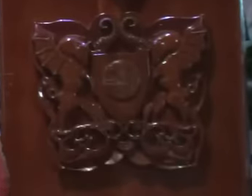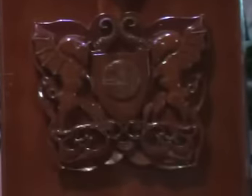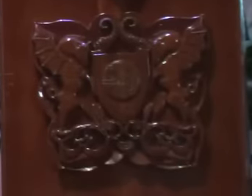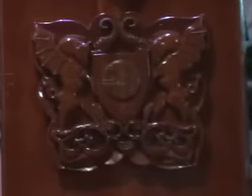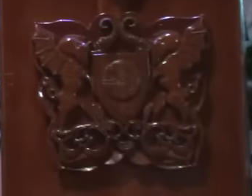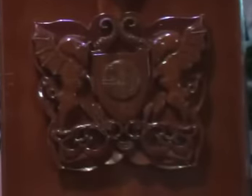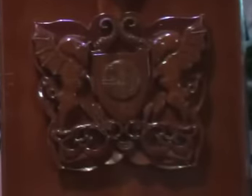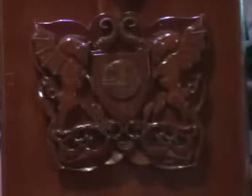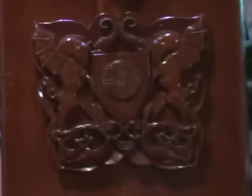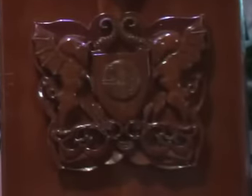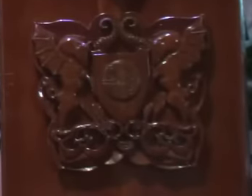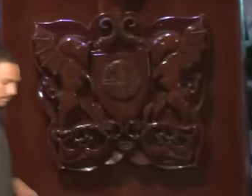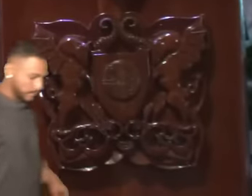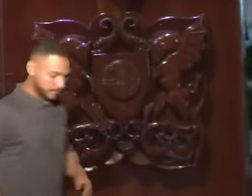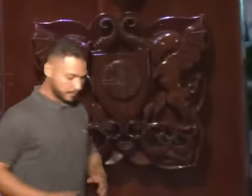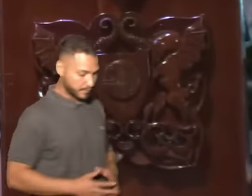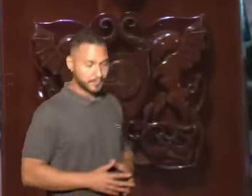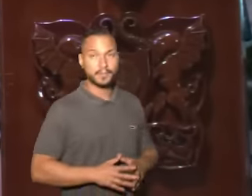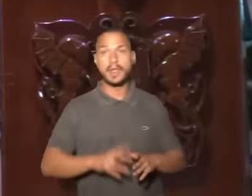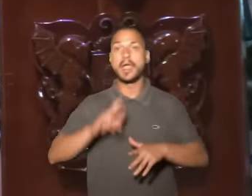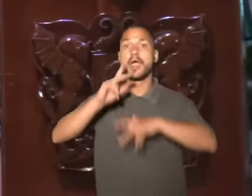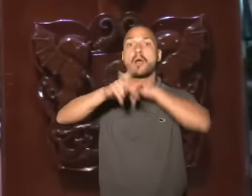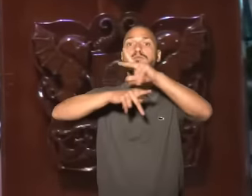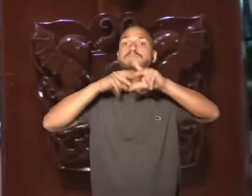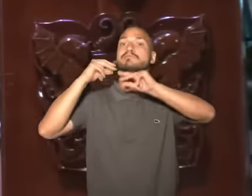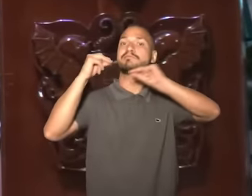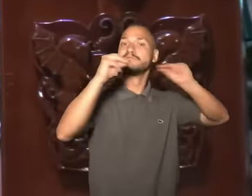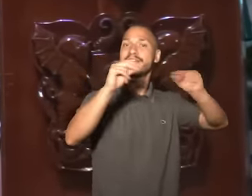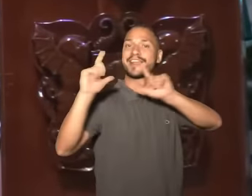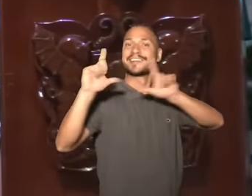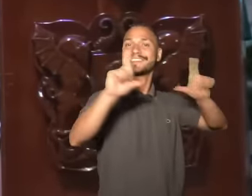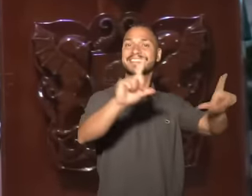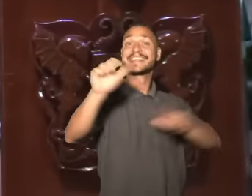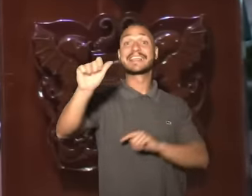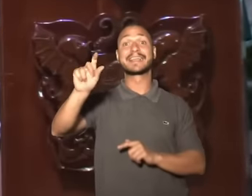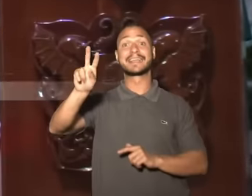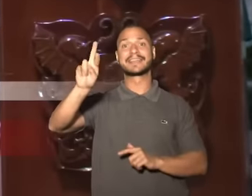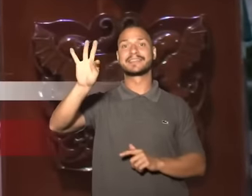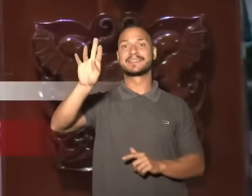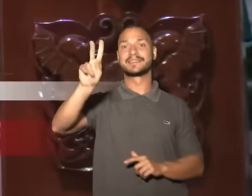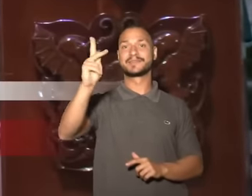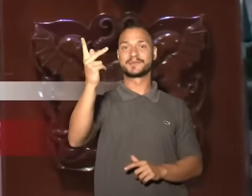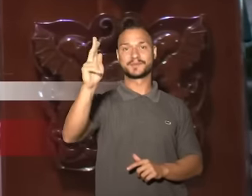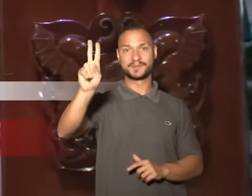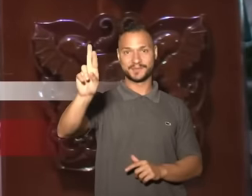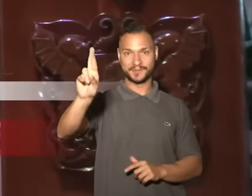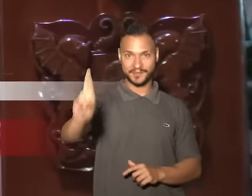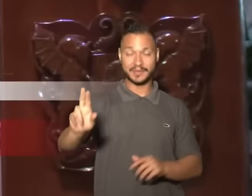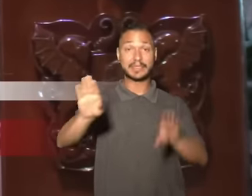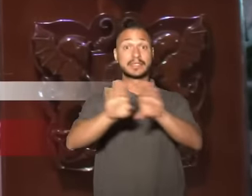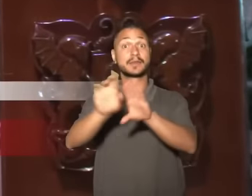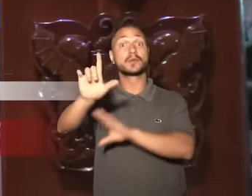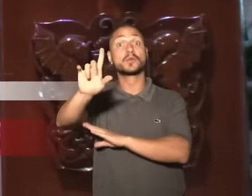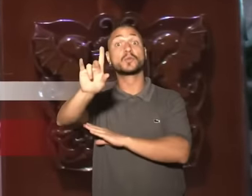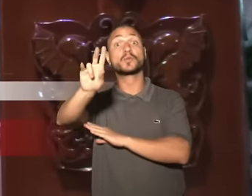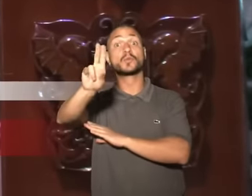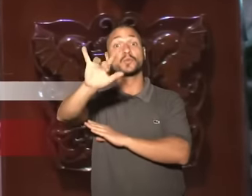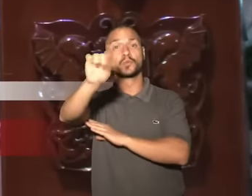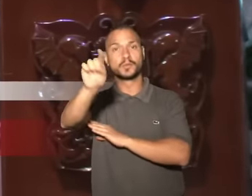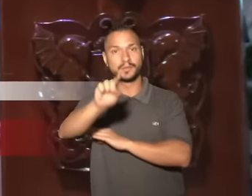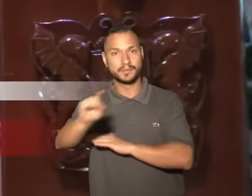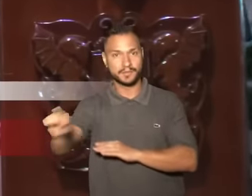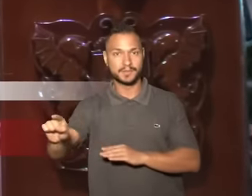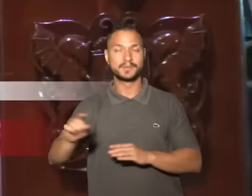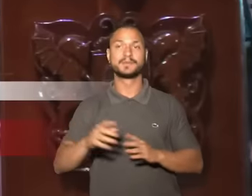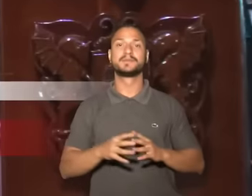homenageados dos formandos: Arthur Canadani e Luiz Carlos Gonçalves.